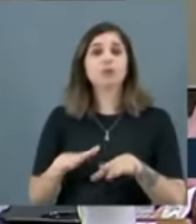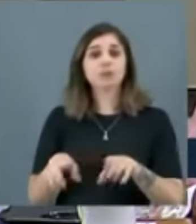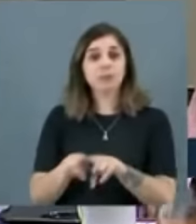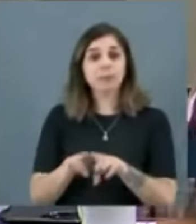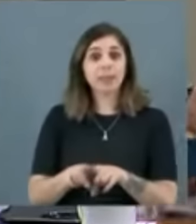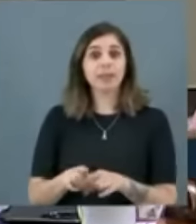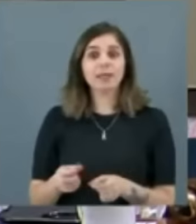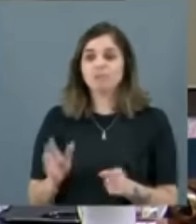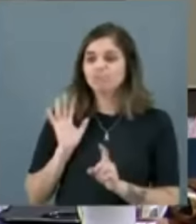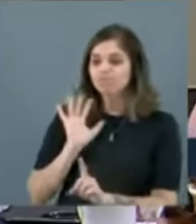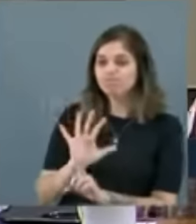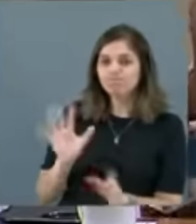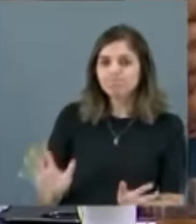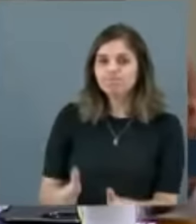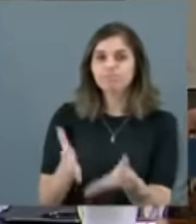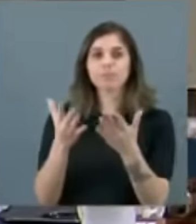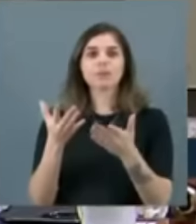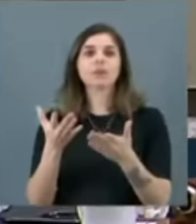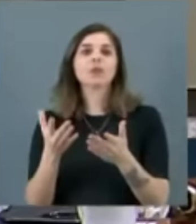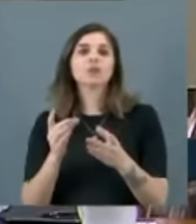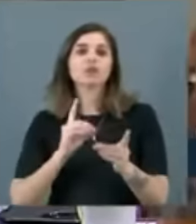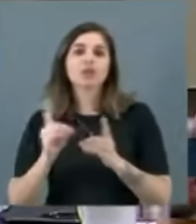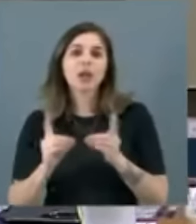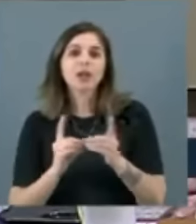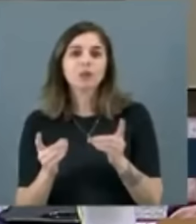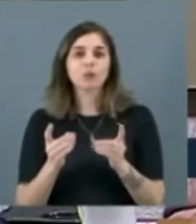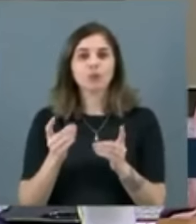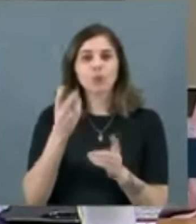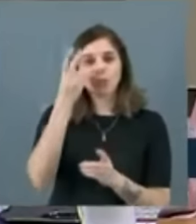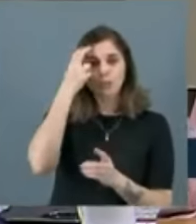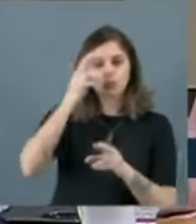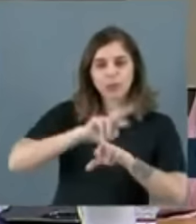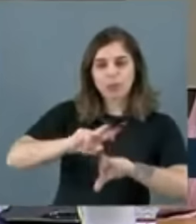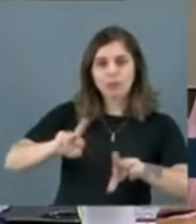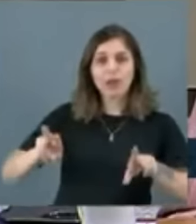diálogo intercultural e de compensação mútua e